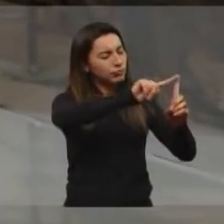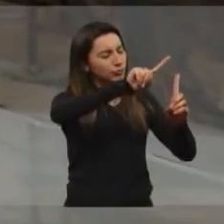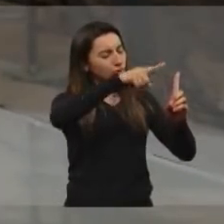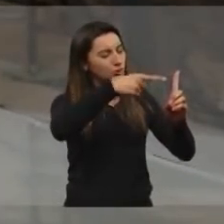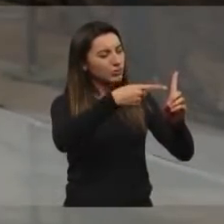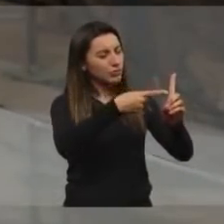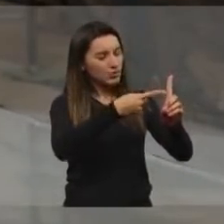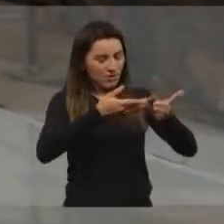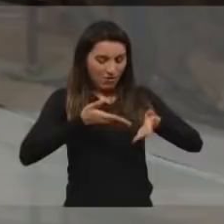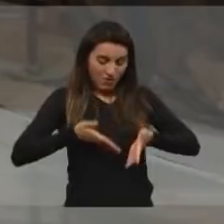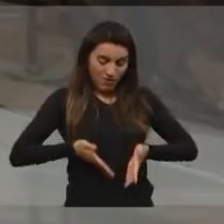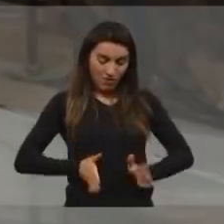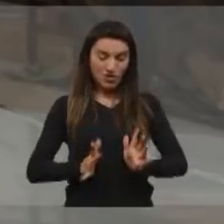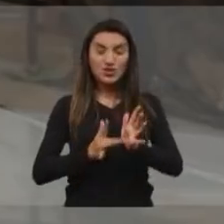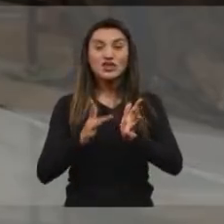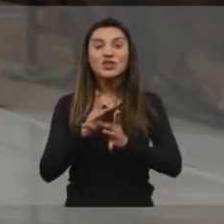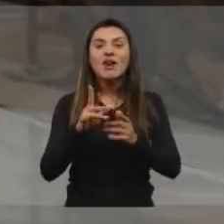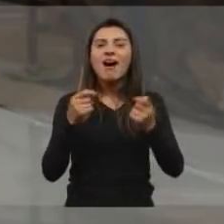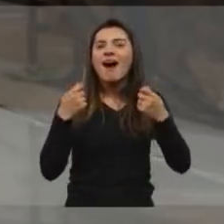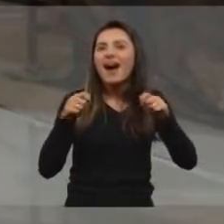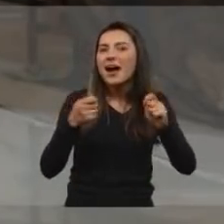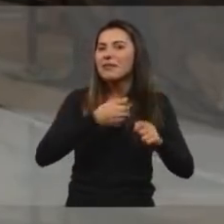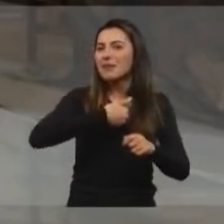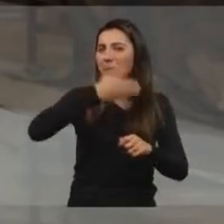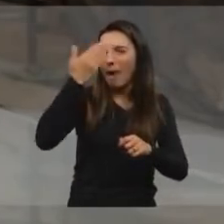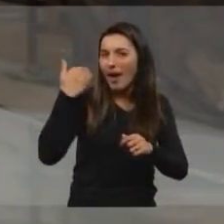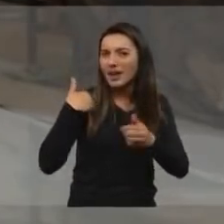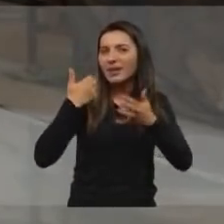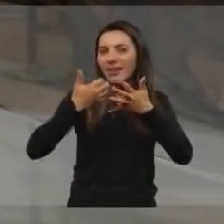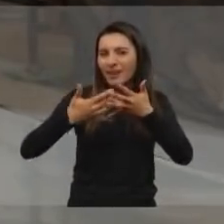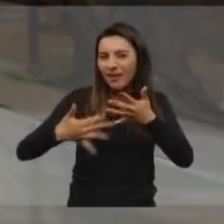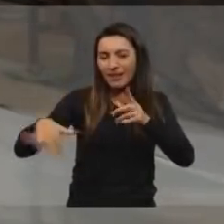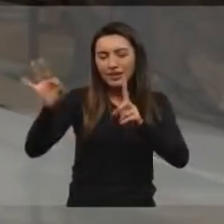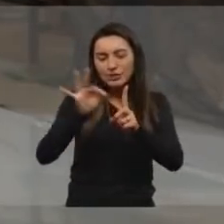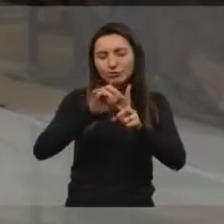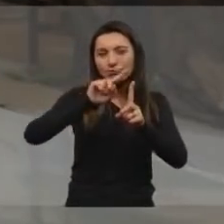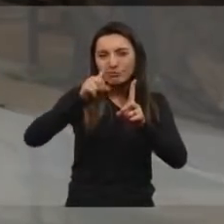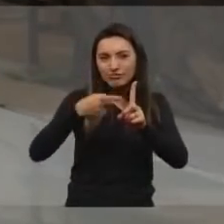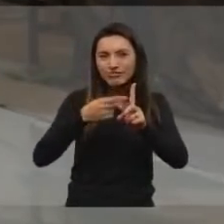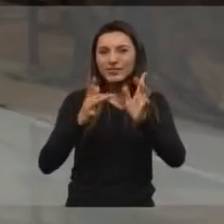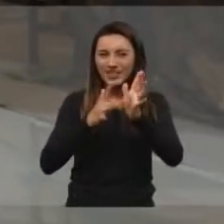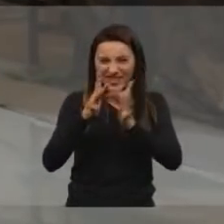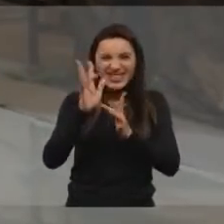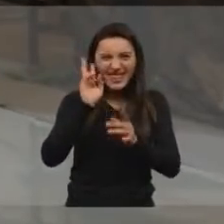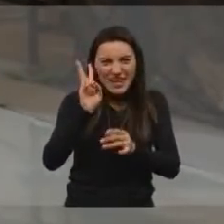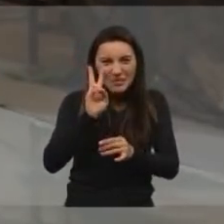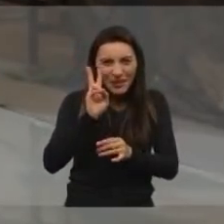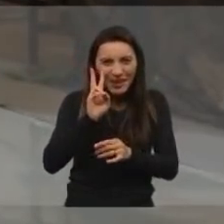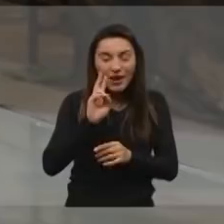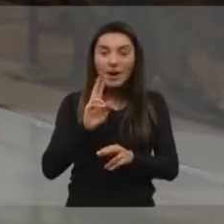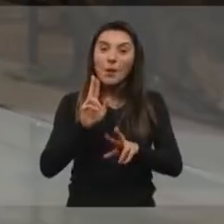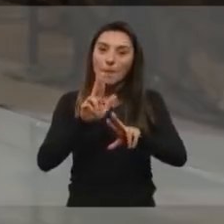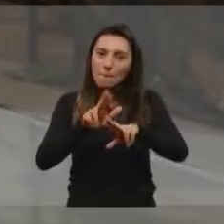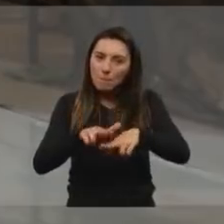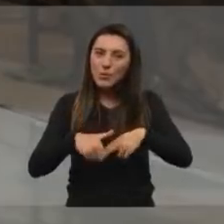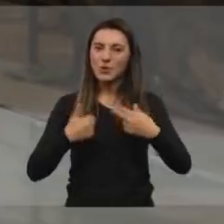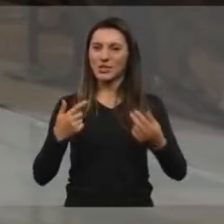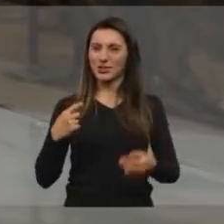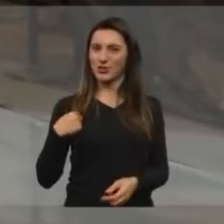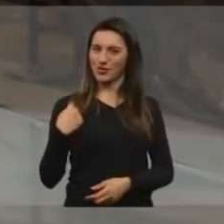veja nós rezamos isso até na ave maria por isso nós estamos no mistério da trindade